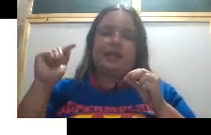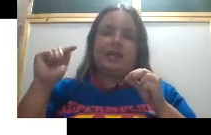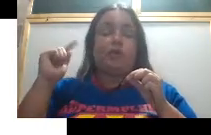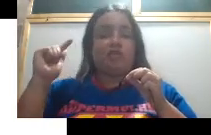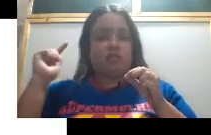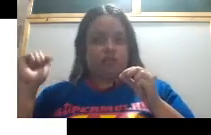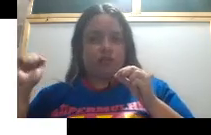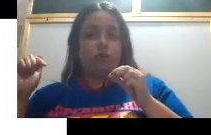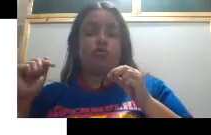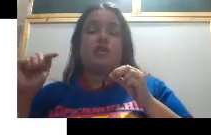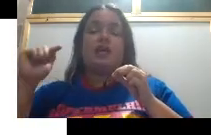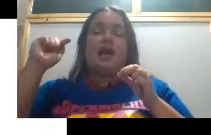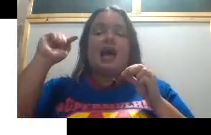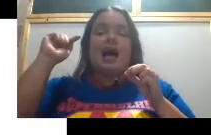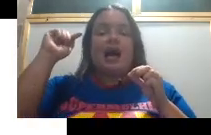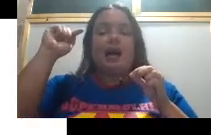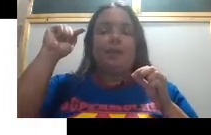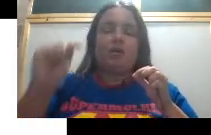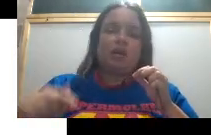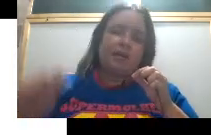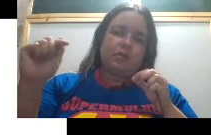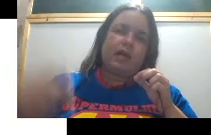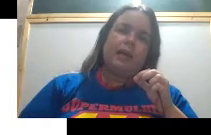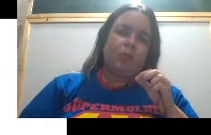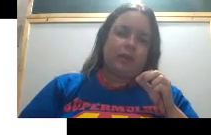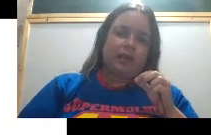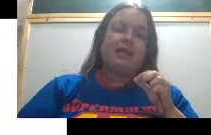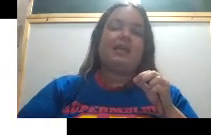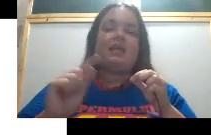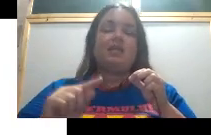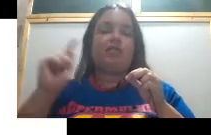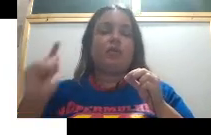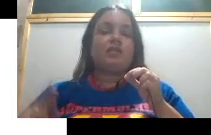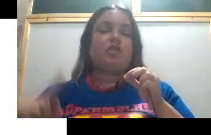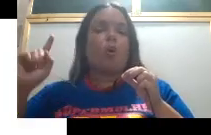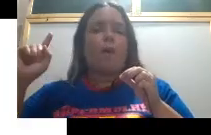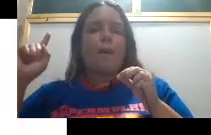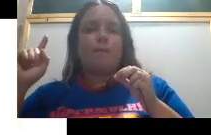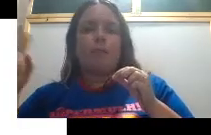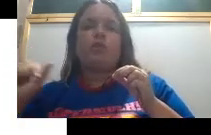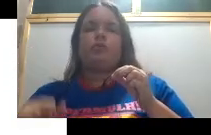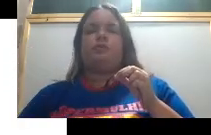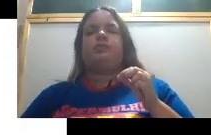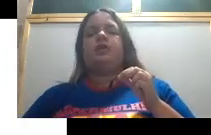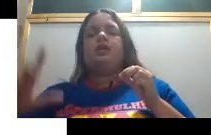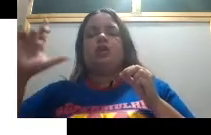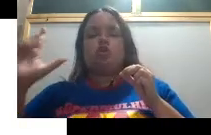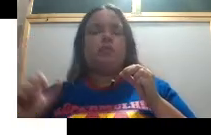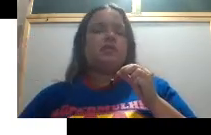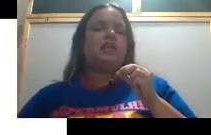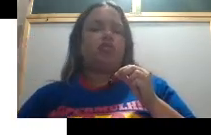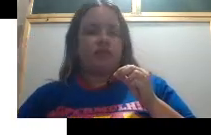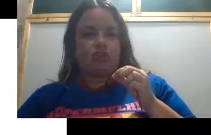até o caso ele vai te dar hoje a proclamação da república influenciou muito